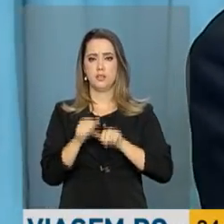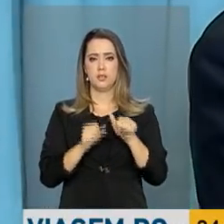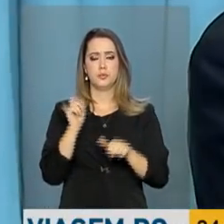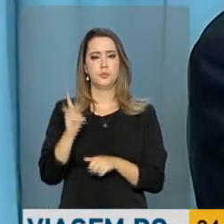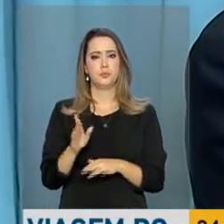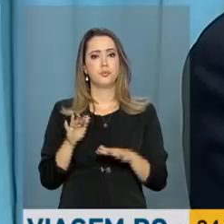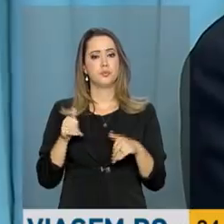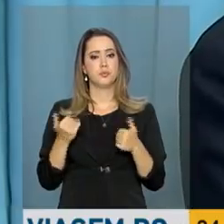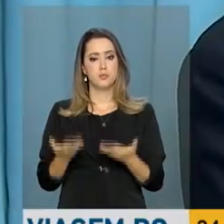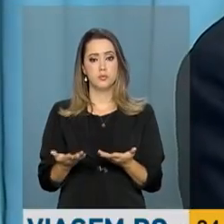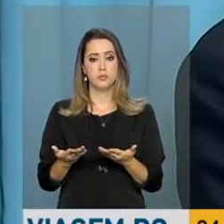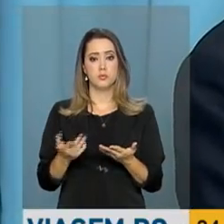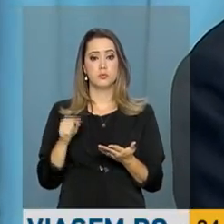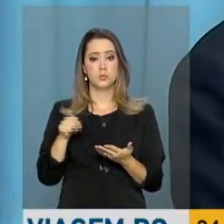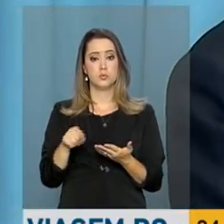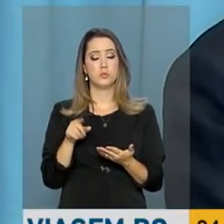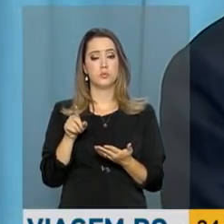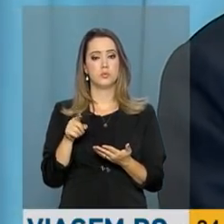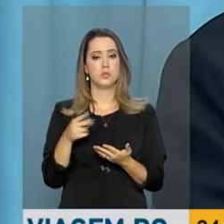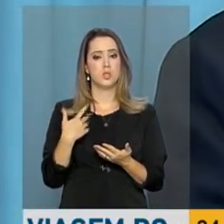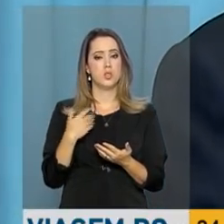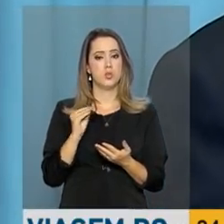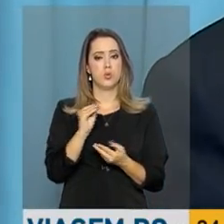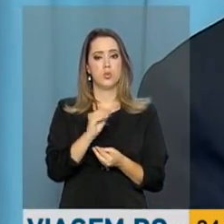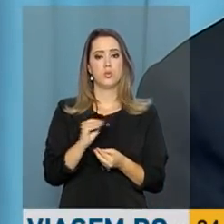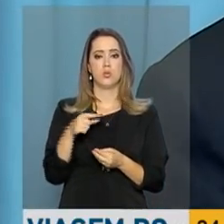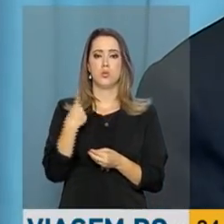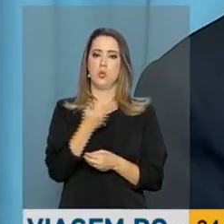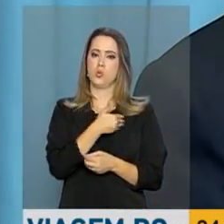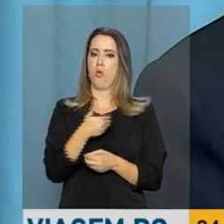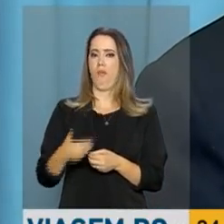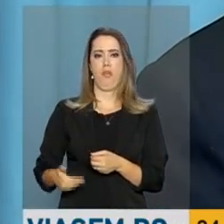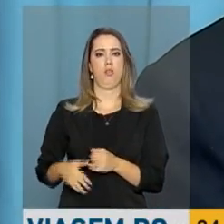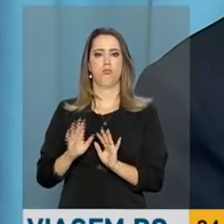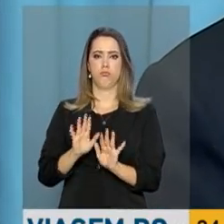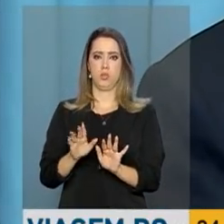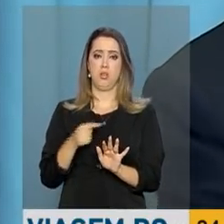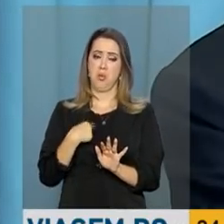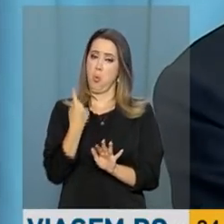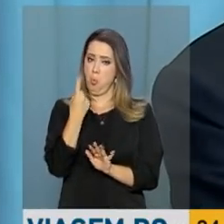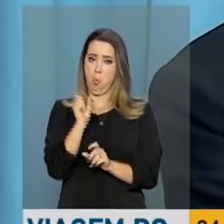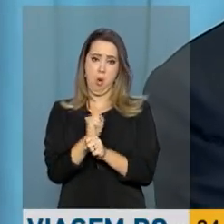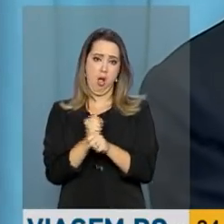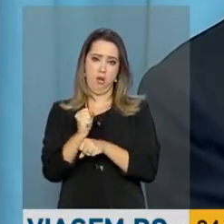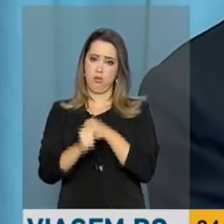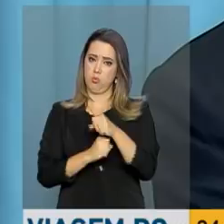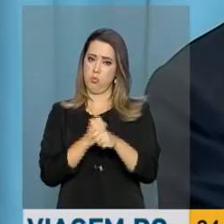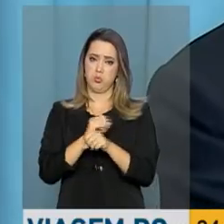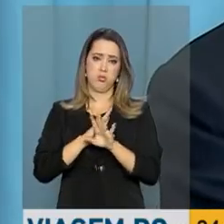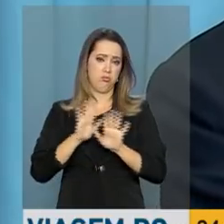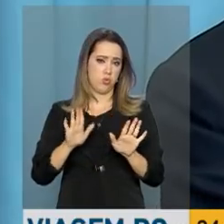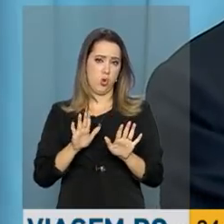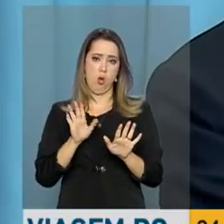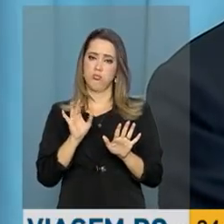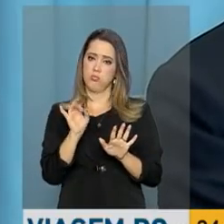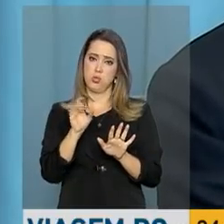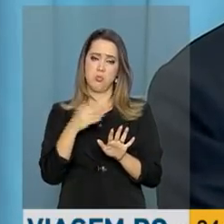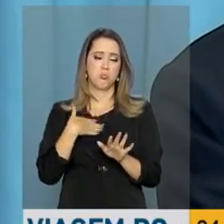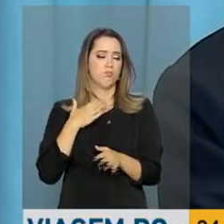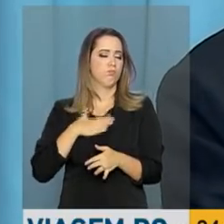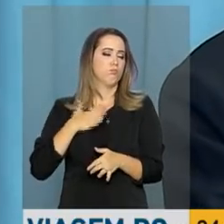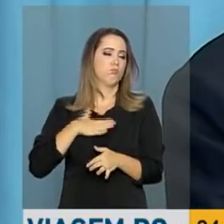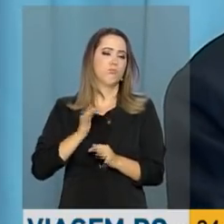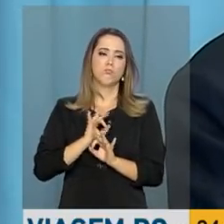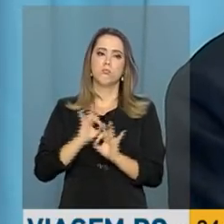e isto, faço aqui um parênteses, não se aplica ao nosso governo. Eu tenho mais um ano de governo, tenho tranquilidade absoluta,